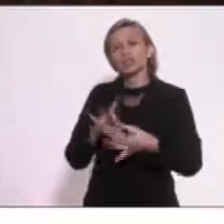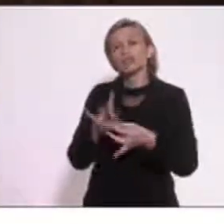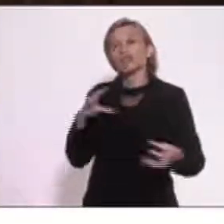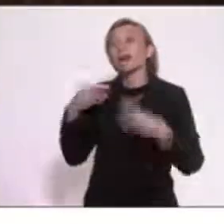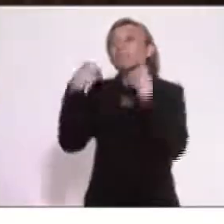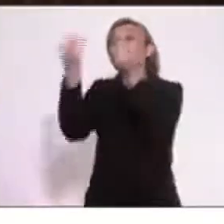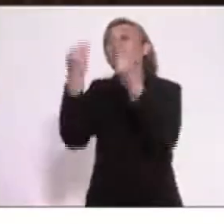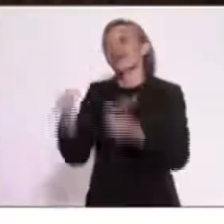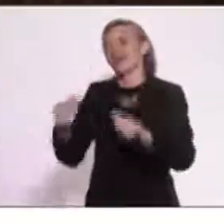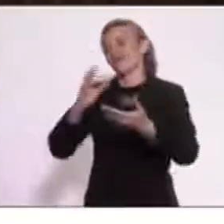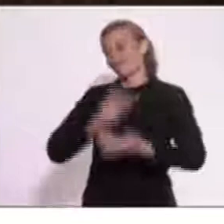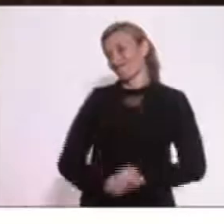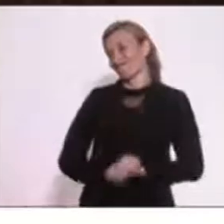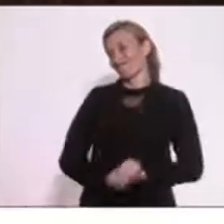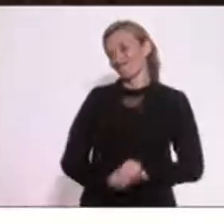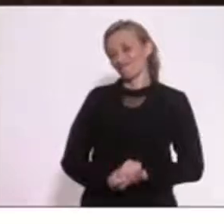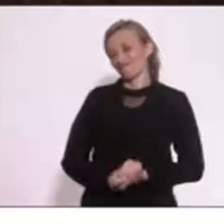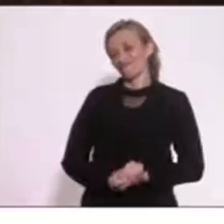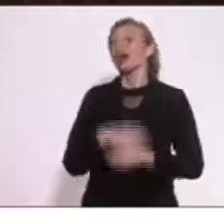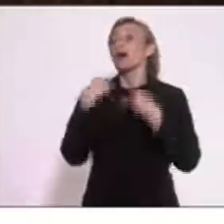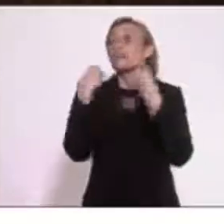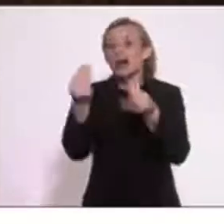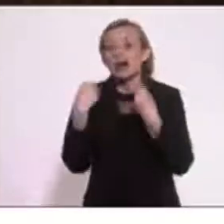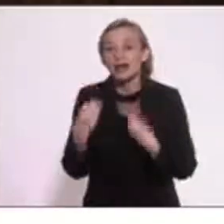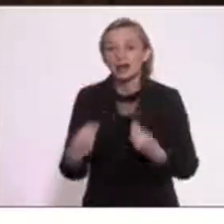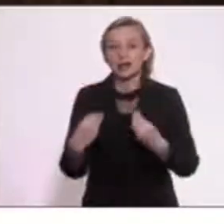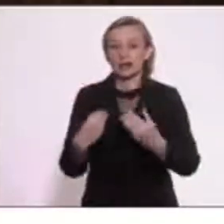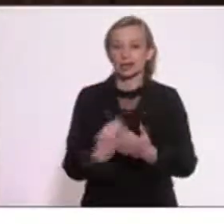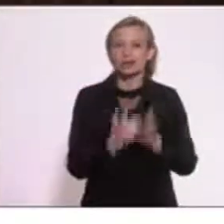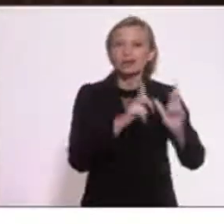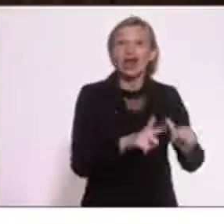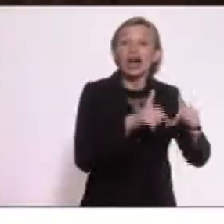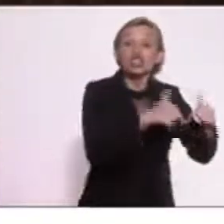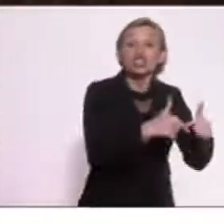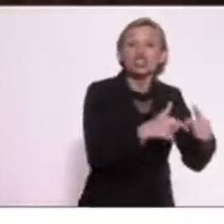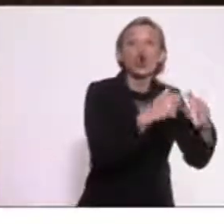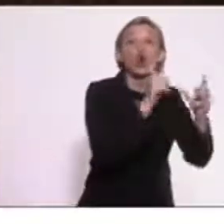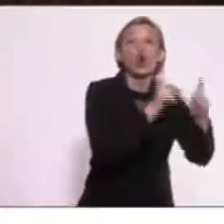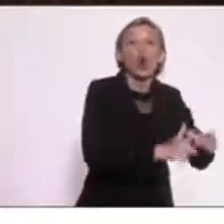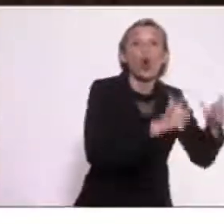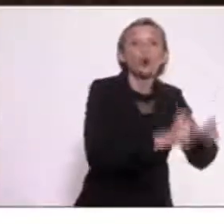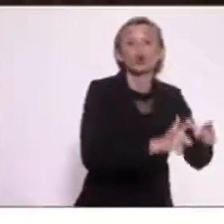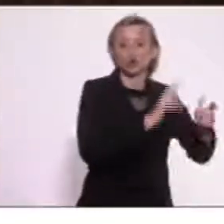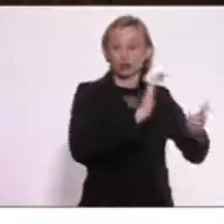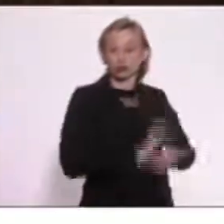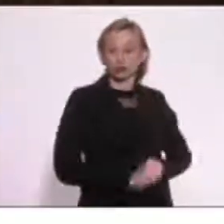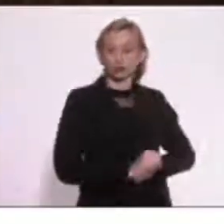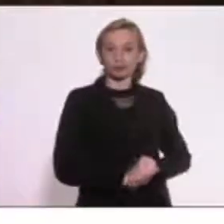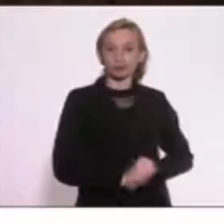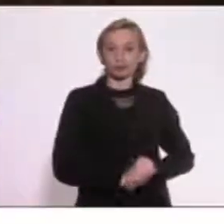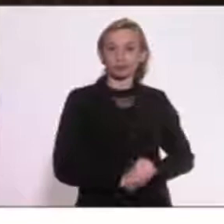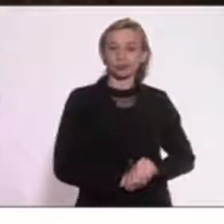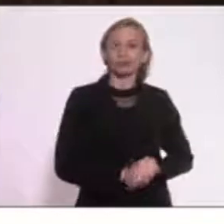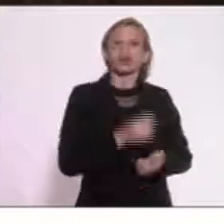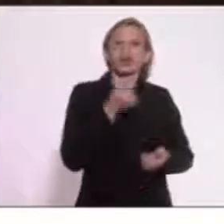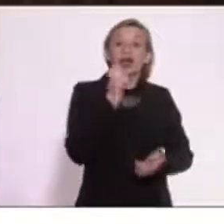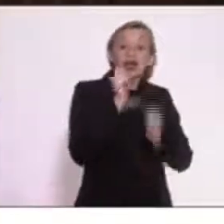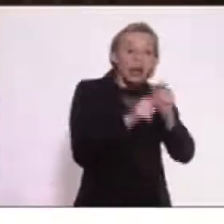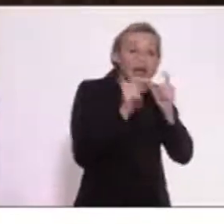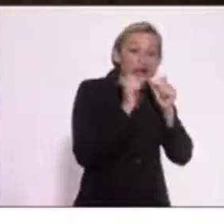para quê? Para aplicar onde? Que isso daí é uma das